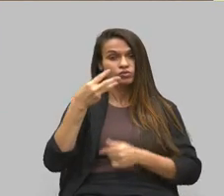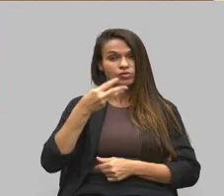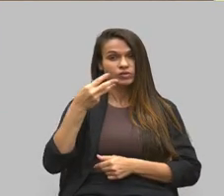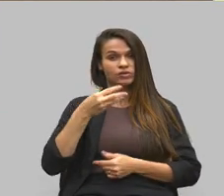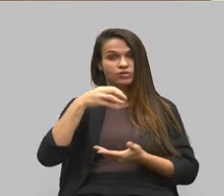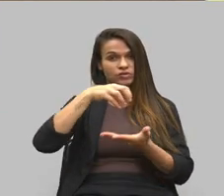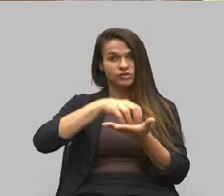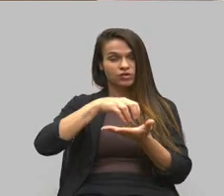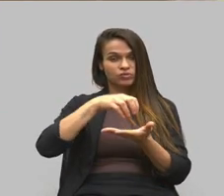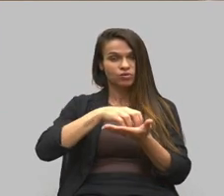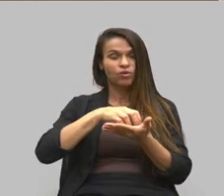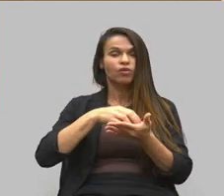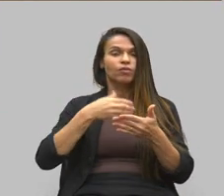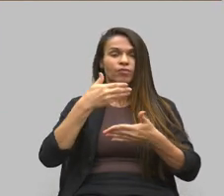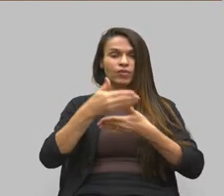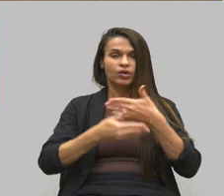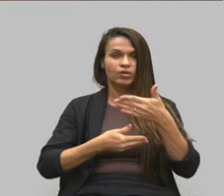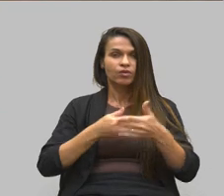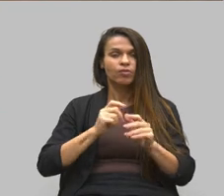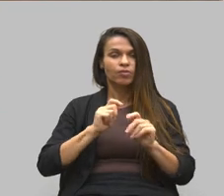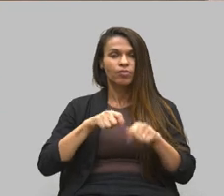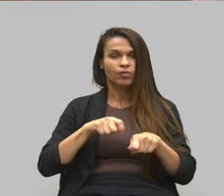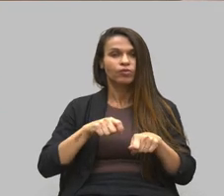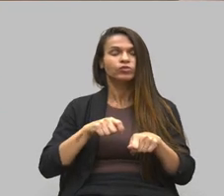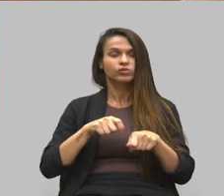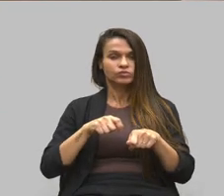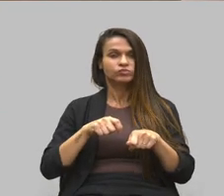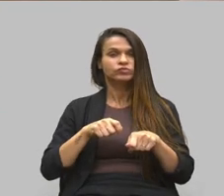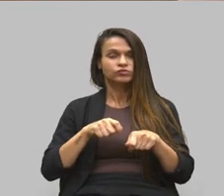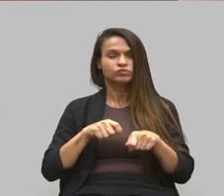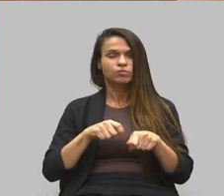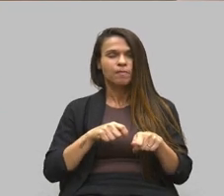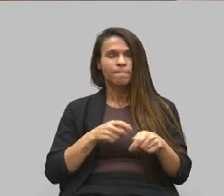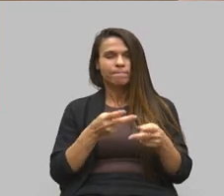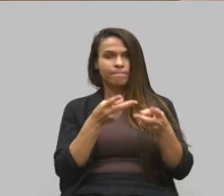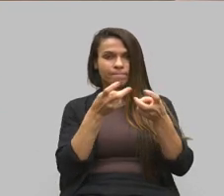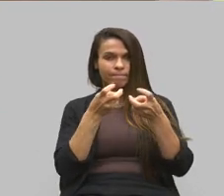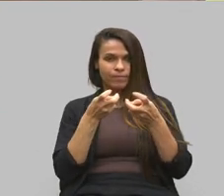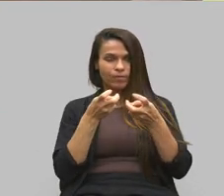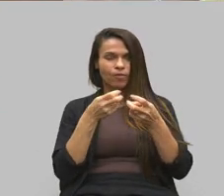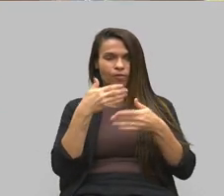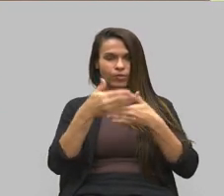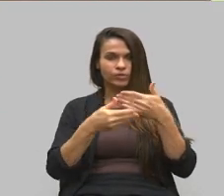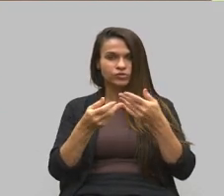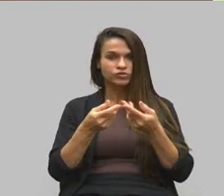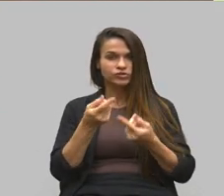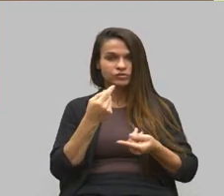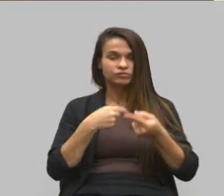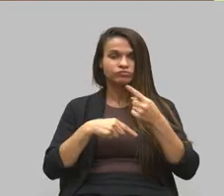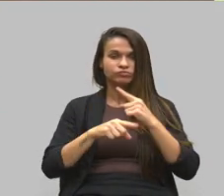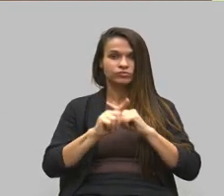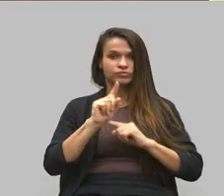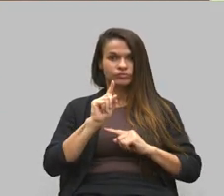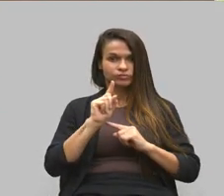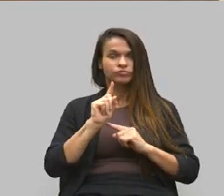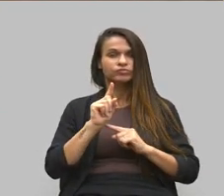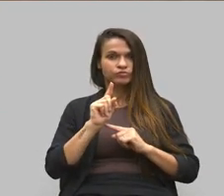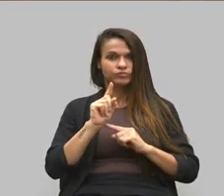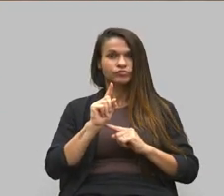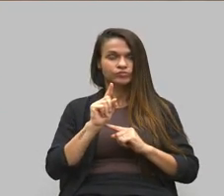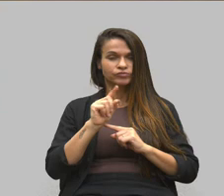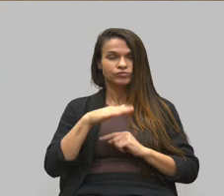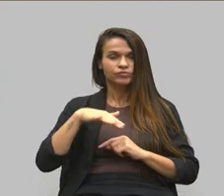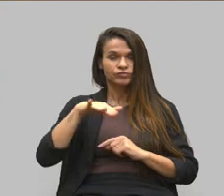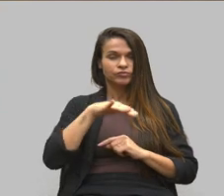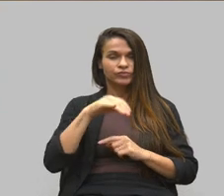durante esse percurso eu pude acompanhar um processo de transformação eh pro olhar para a terapia ocupacional